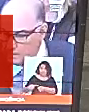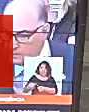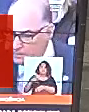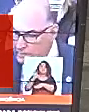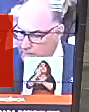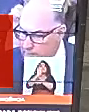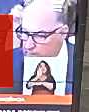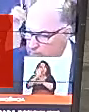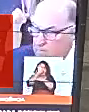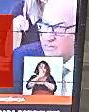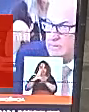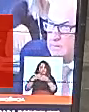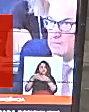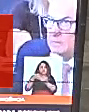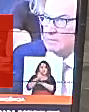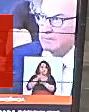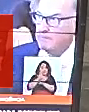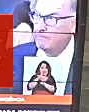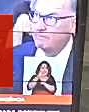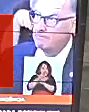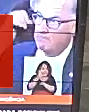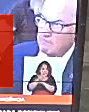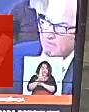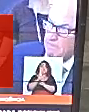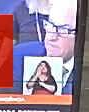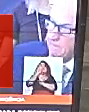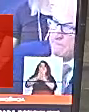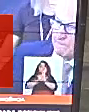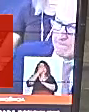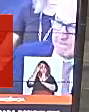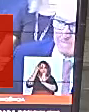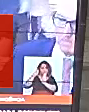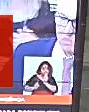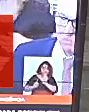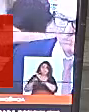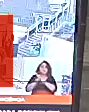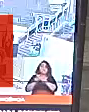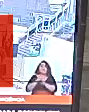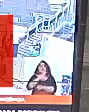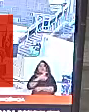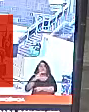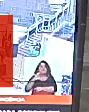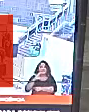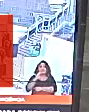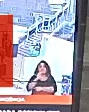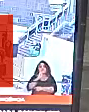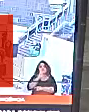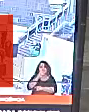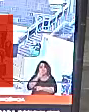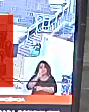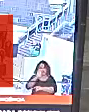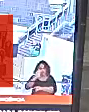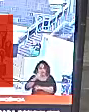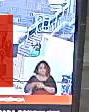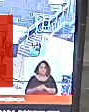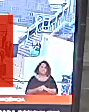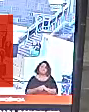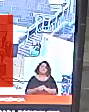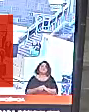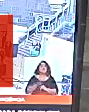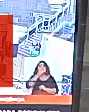e coordenadora de articulação e atenção às pessoas com deficiência, SEDESE. Boa tarde a todos e a